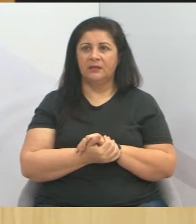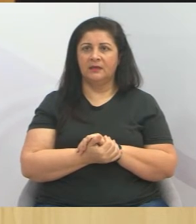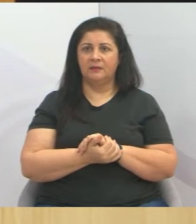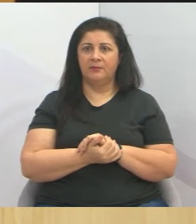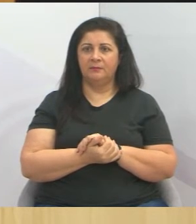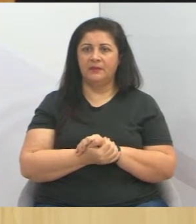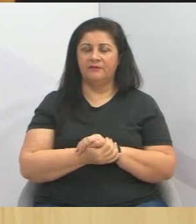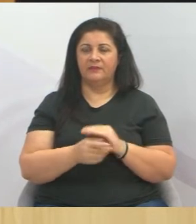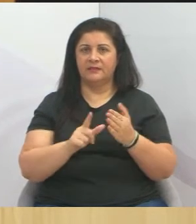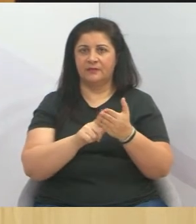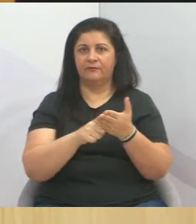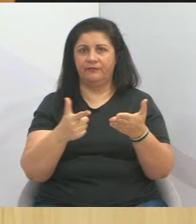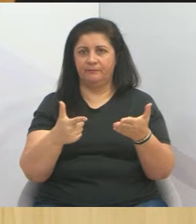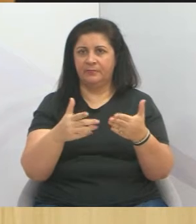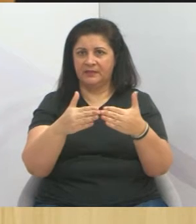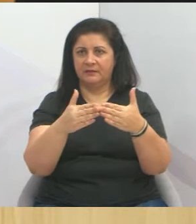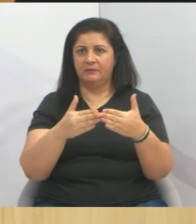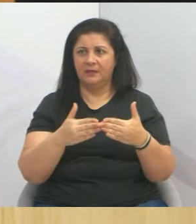o requerimento